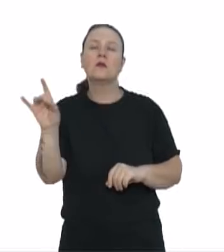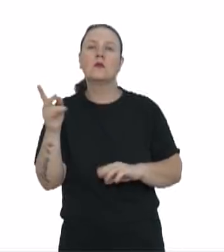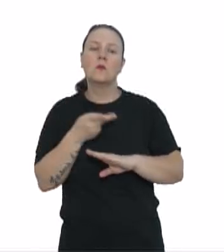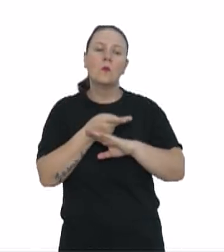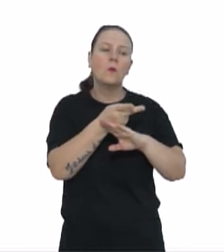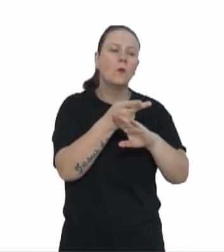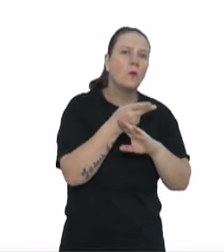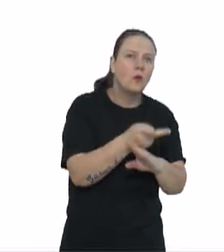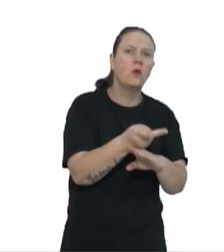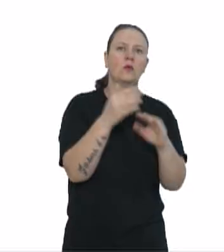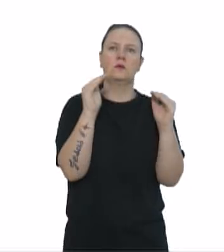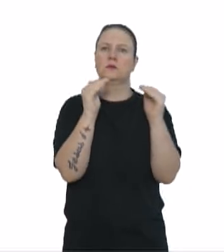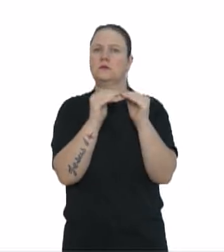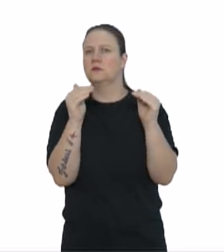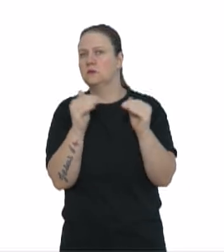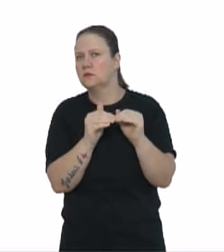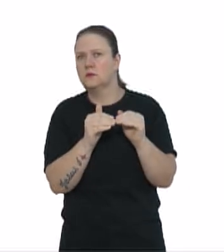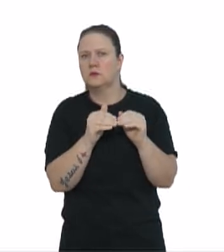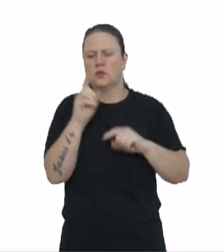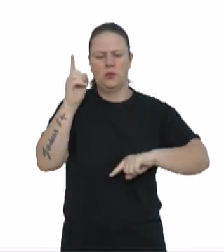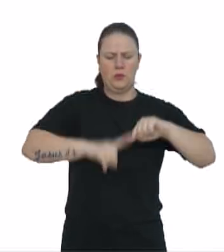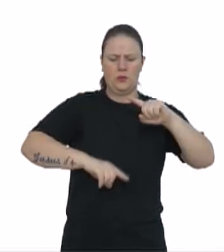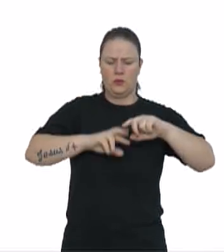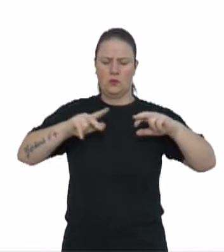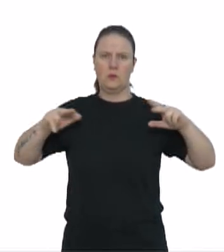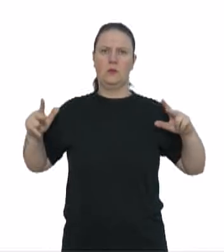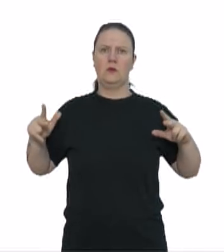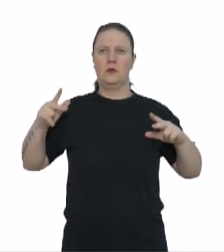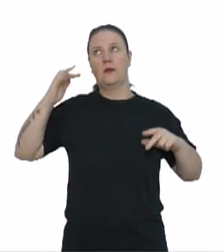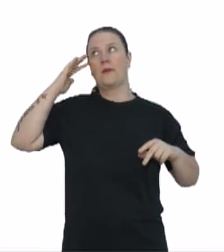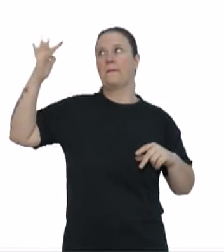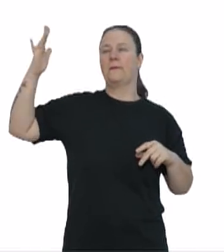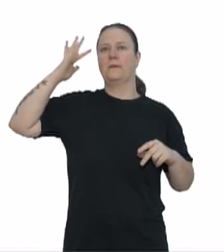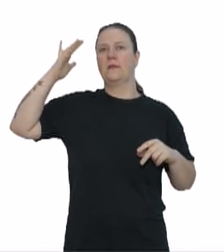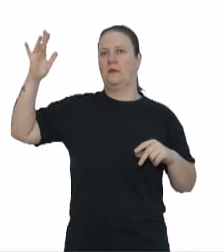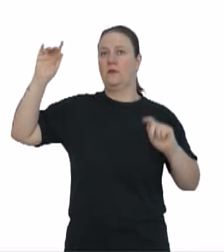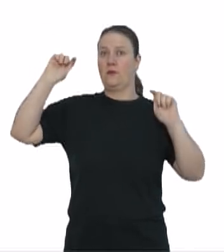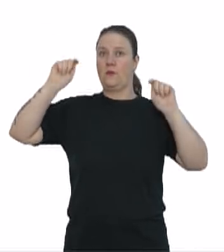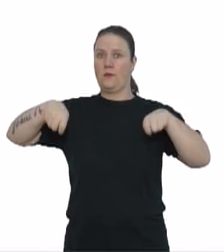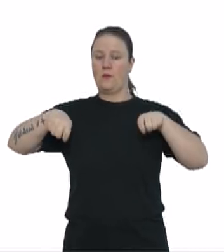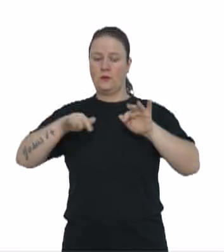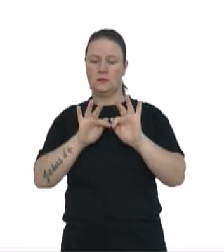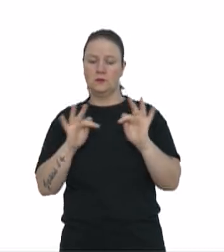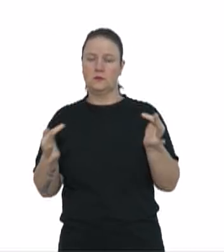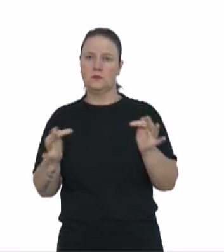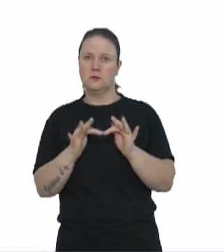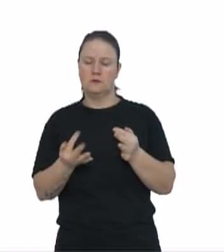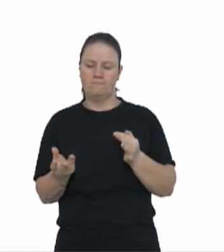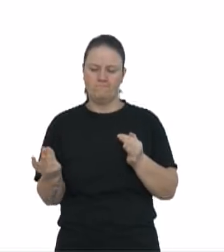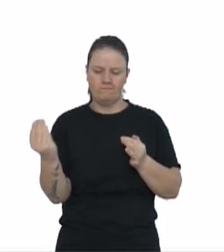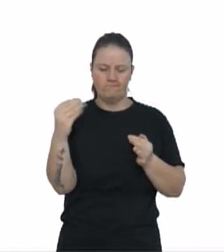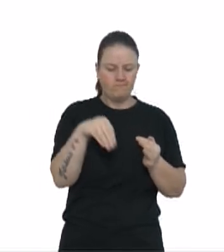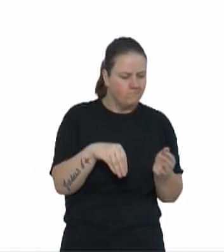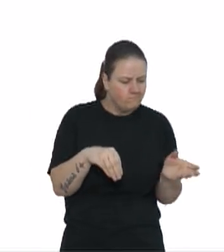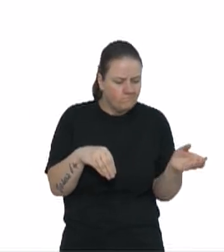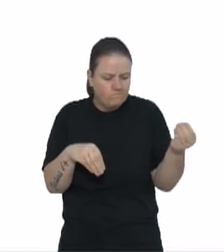procurarem pela casa objetos que vocês imaginam que vocês podem simplesmente encaixar uns nos